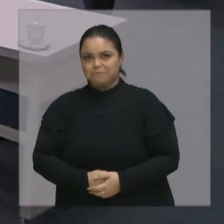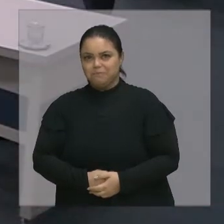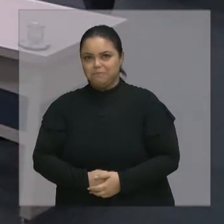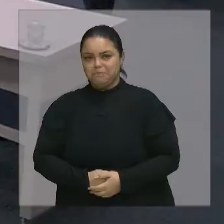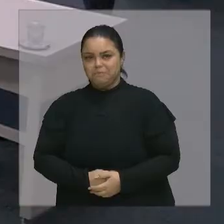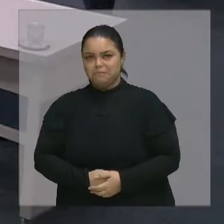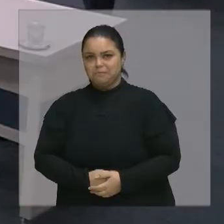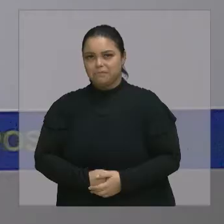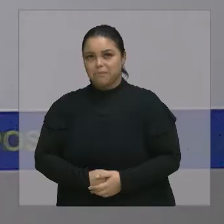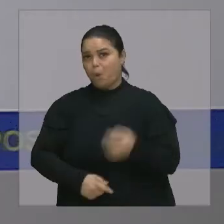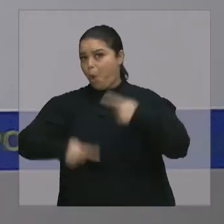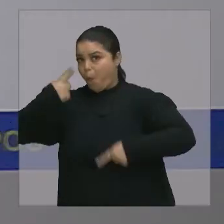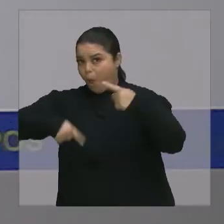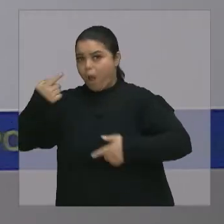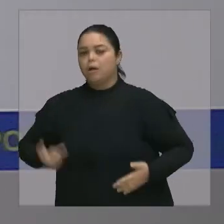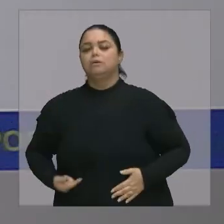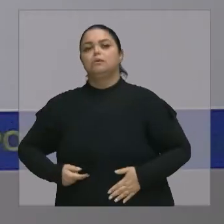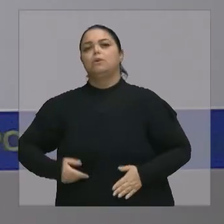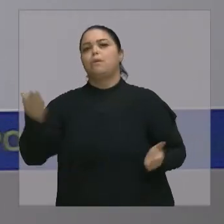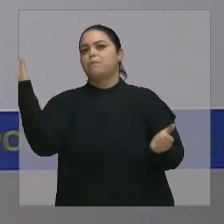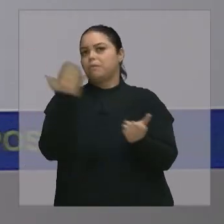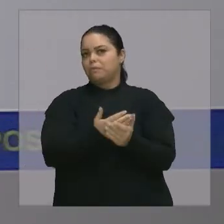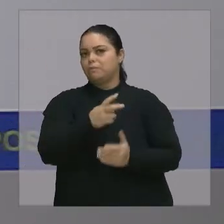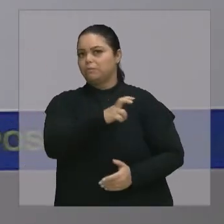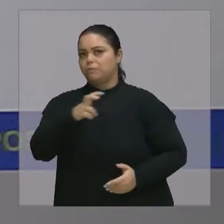Em discussão agora o processo